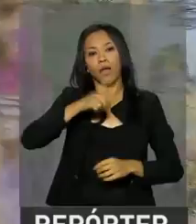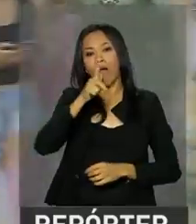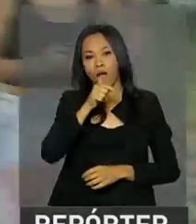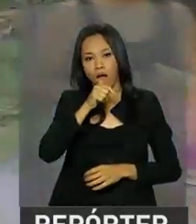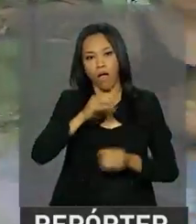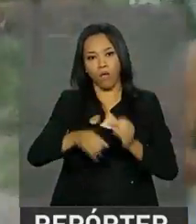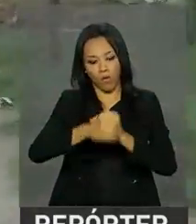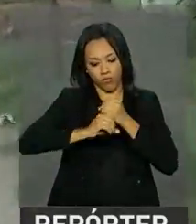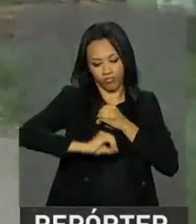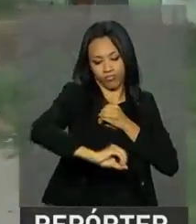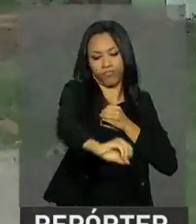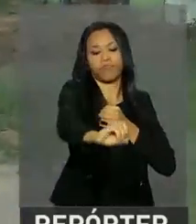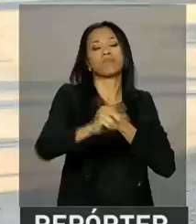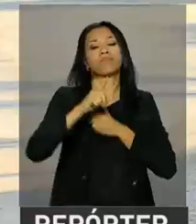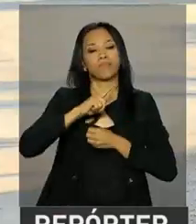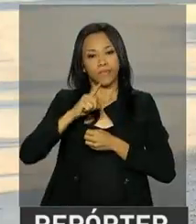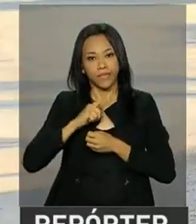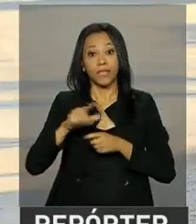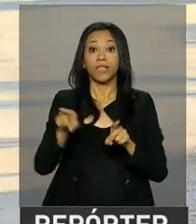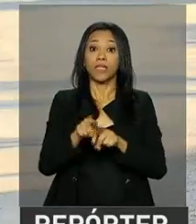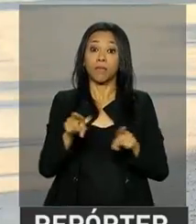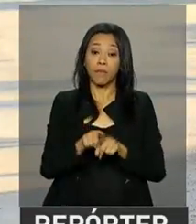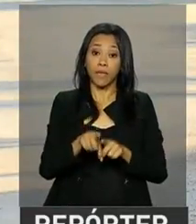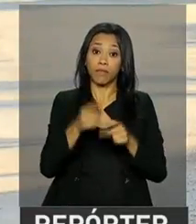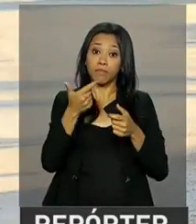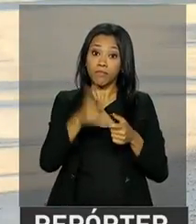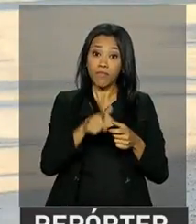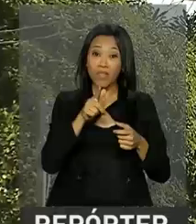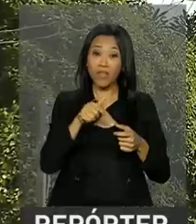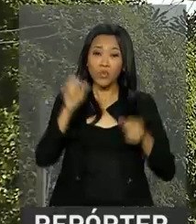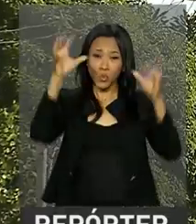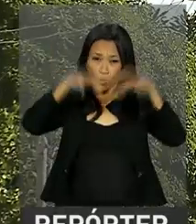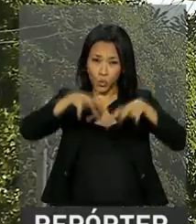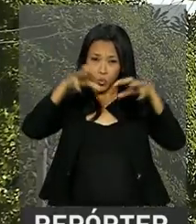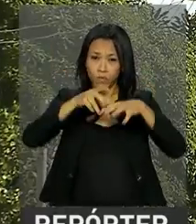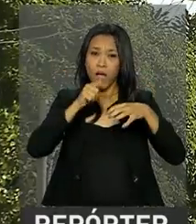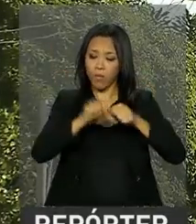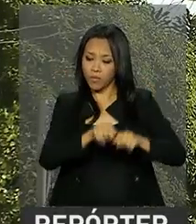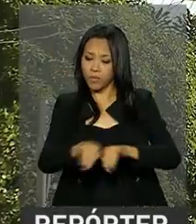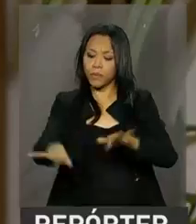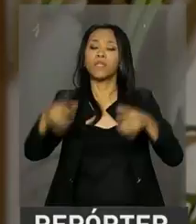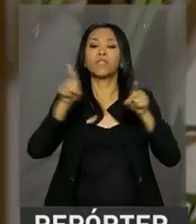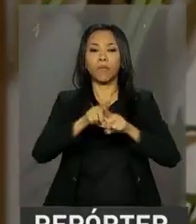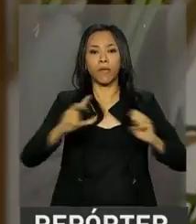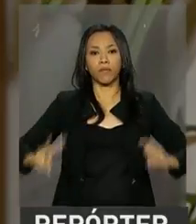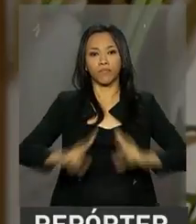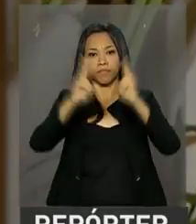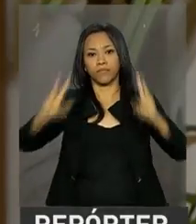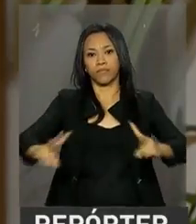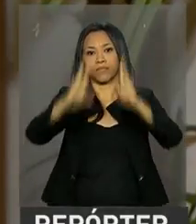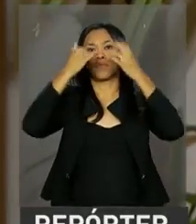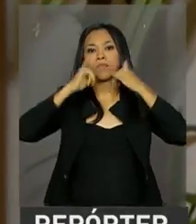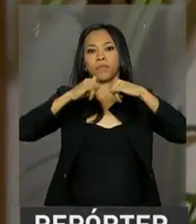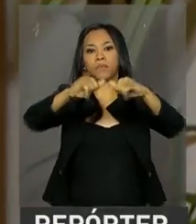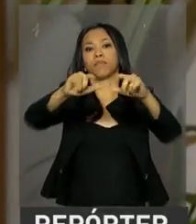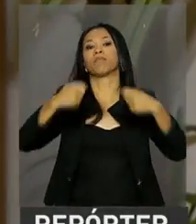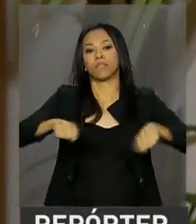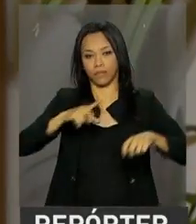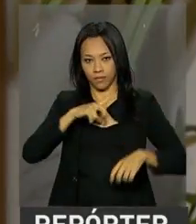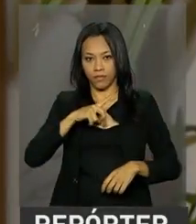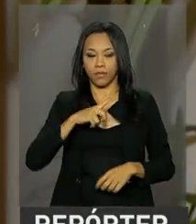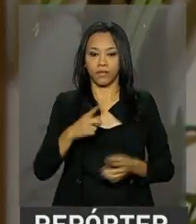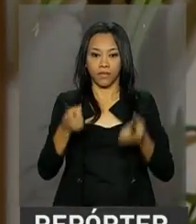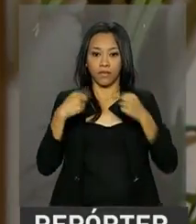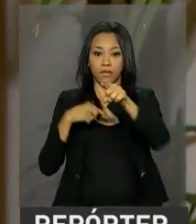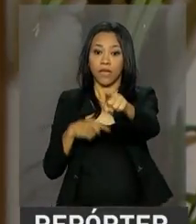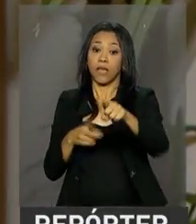potável, esgotamento sanitário, sistema de drenagem das águas da chuva e energia elétrica. Regularização fundiária, para ser